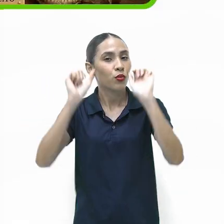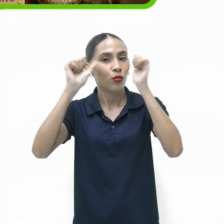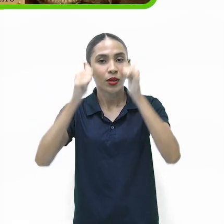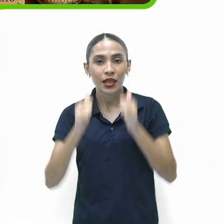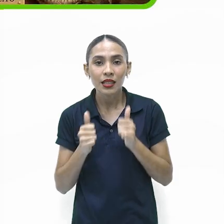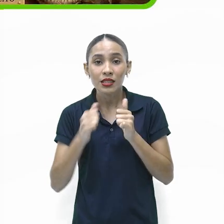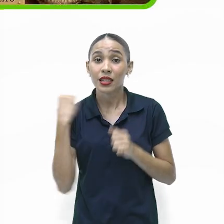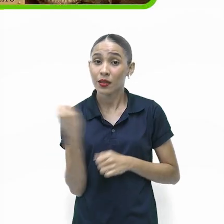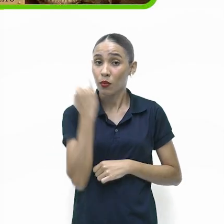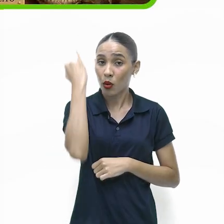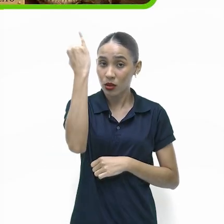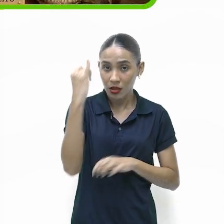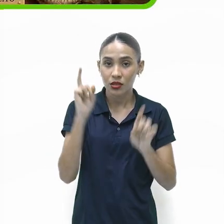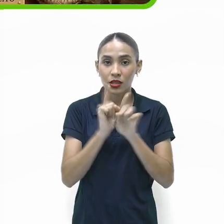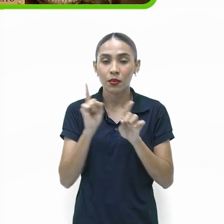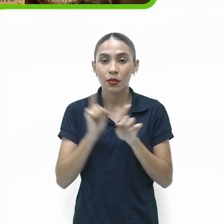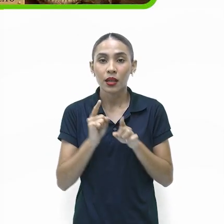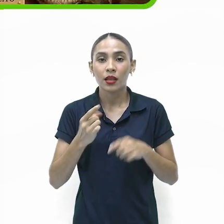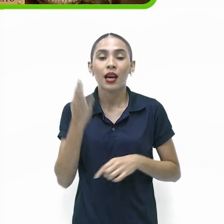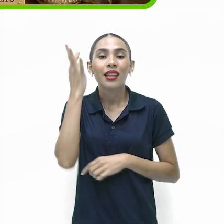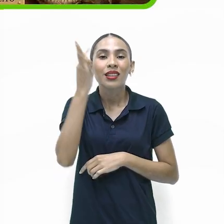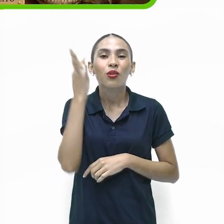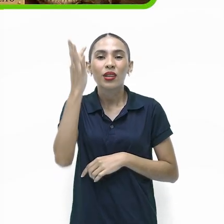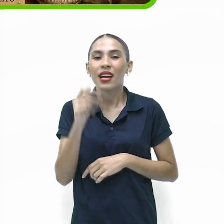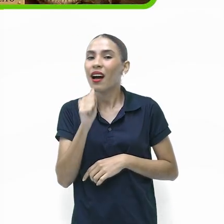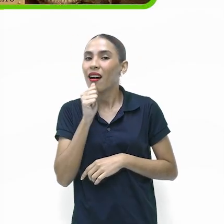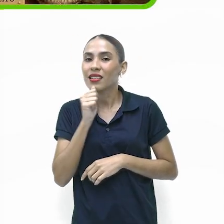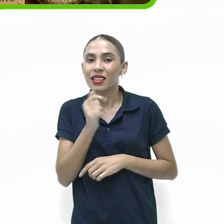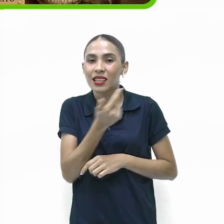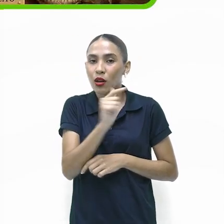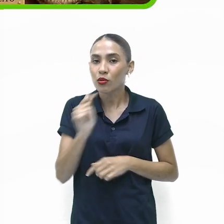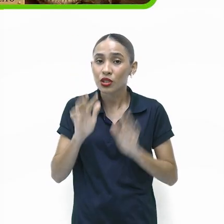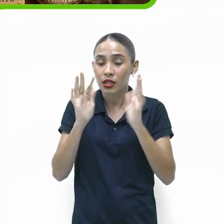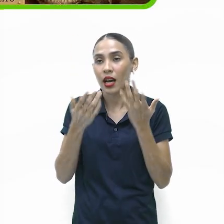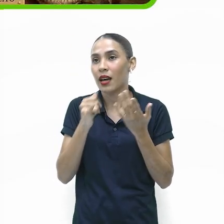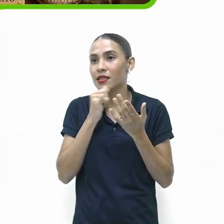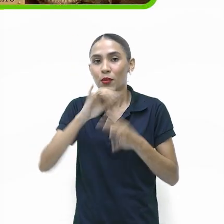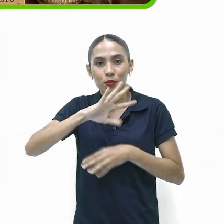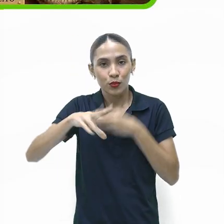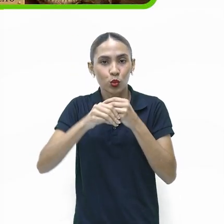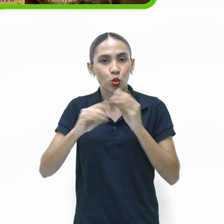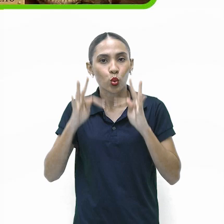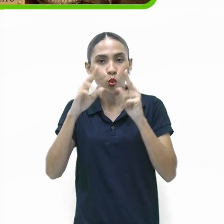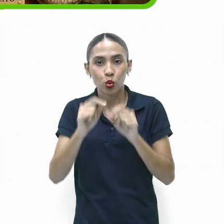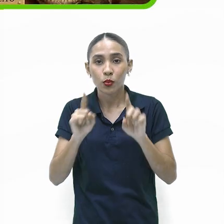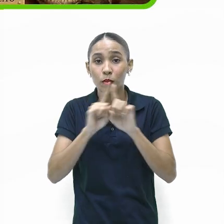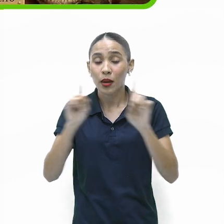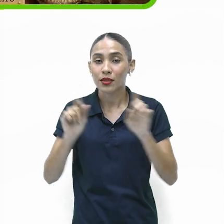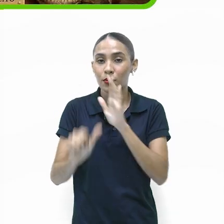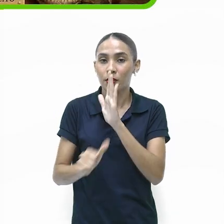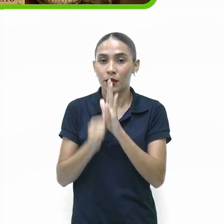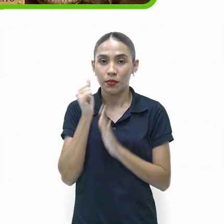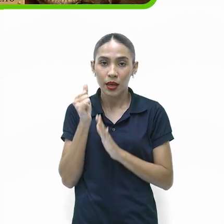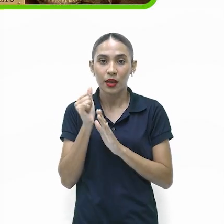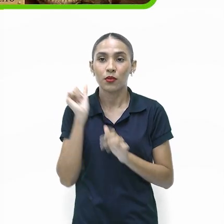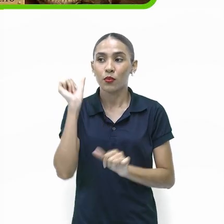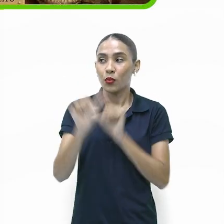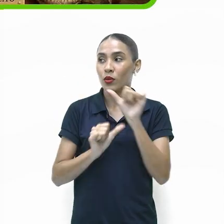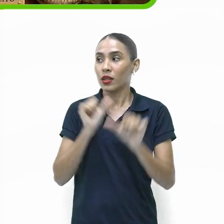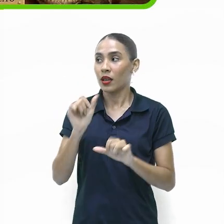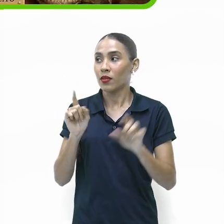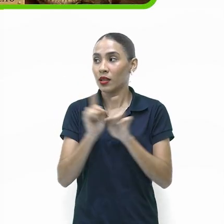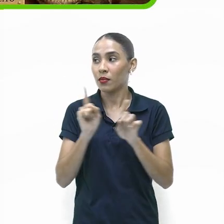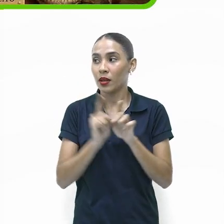um visionário, né? E visionário imperfeito, porque sua teoria não estava completa, mas ele foi o primeiro indivíduo a propor que as